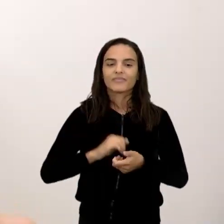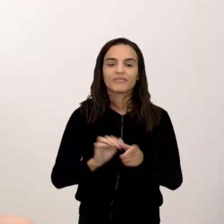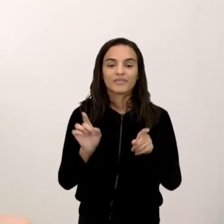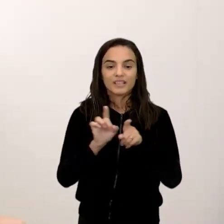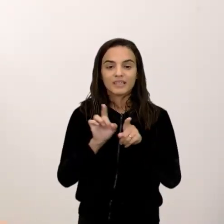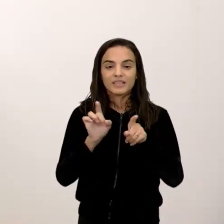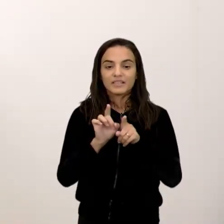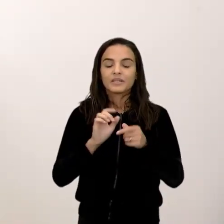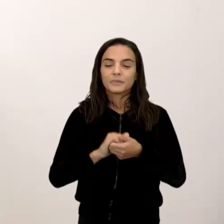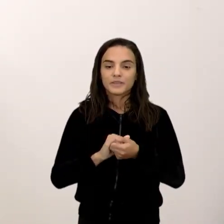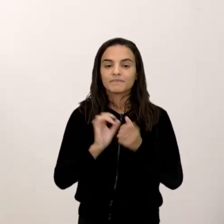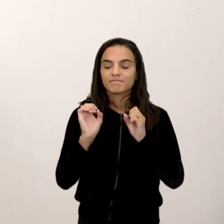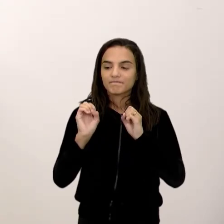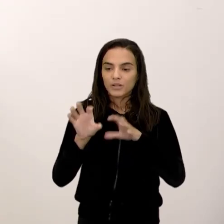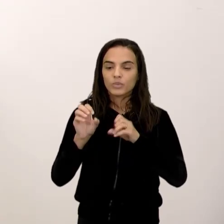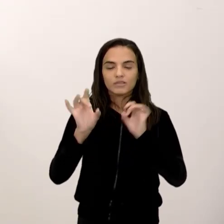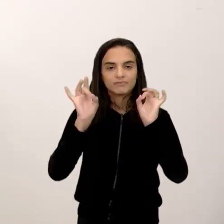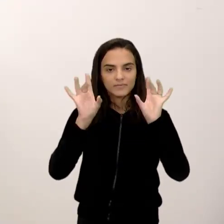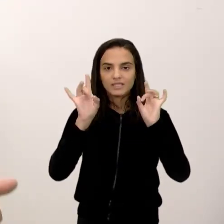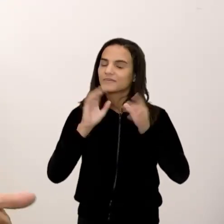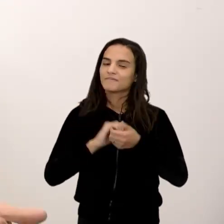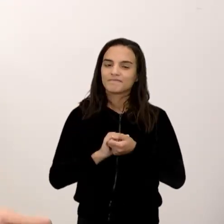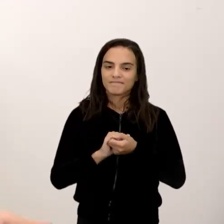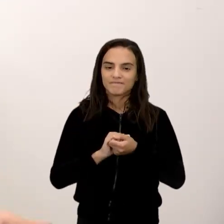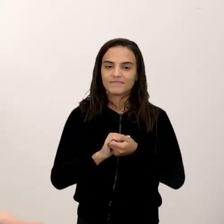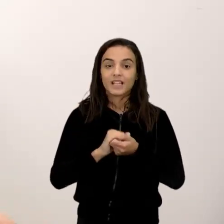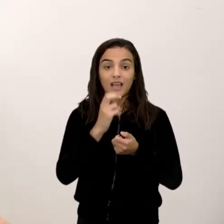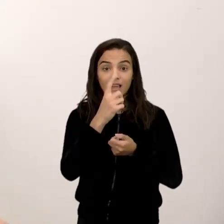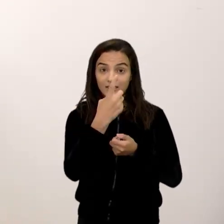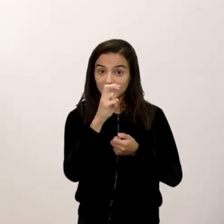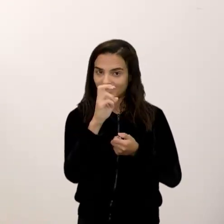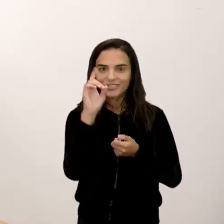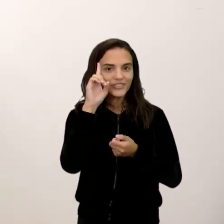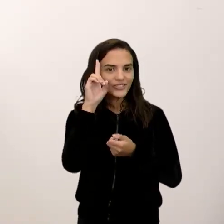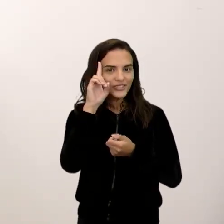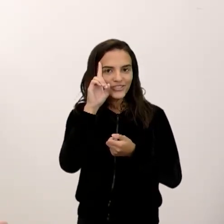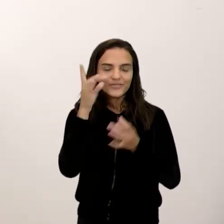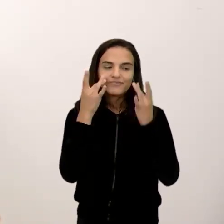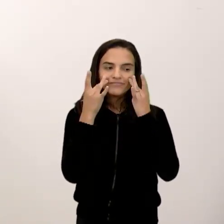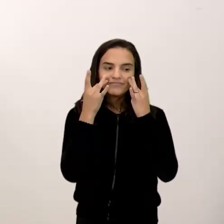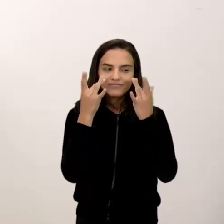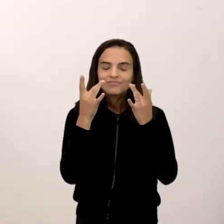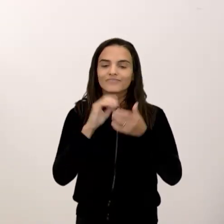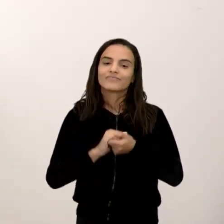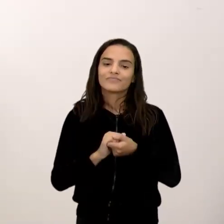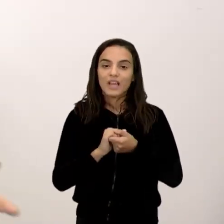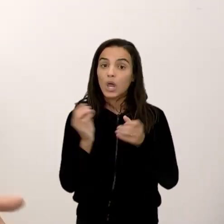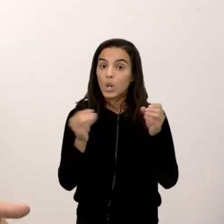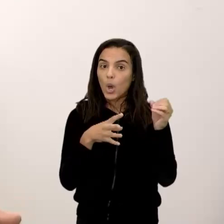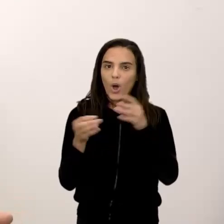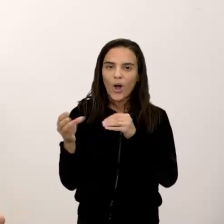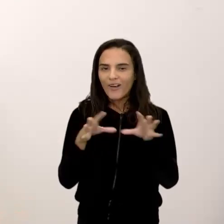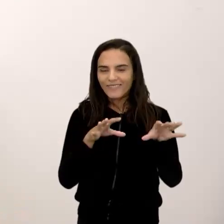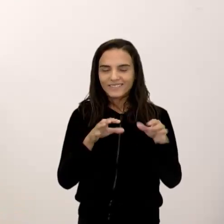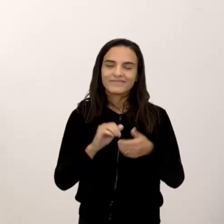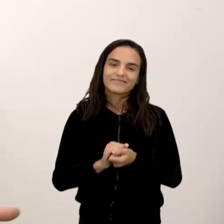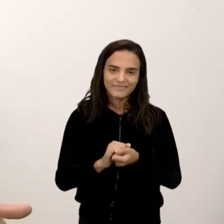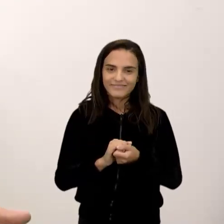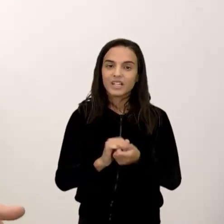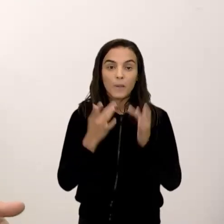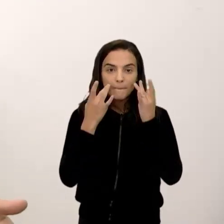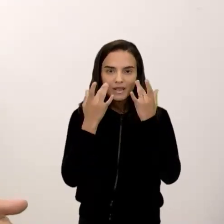também as ATPCs de Educação Especial, que daqui 15 dias serão apresentadas as novas modalidades